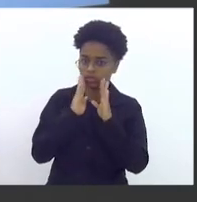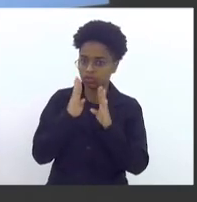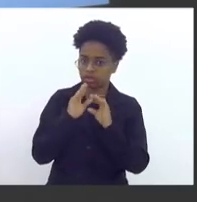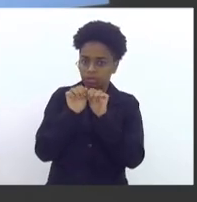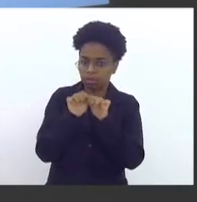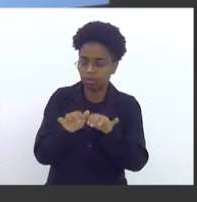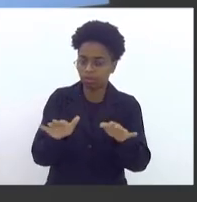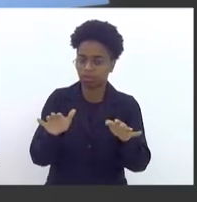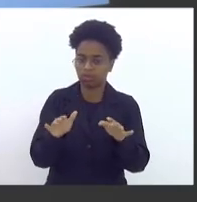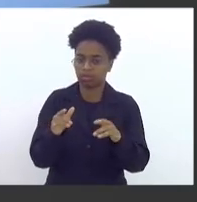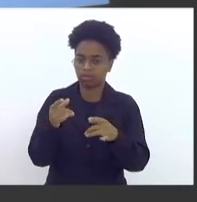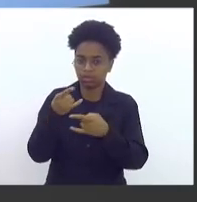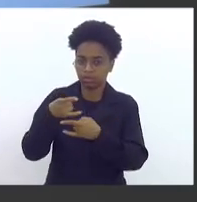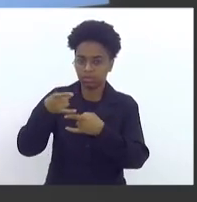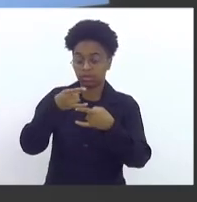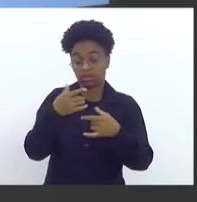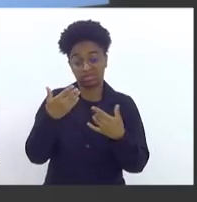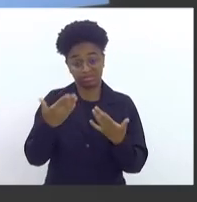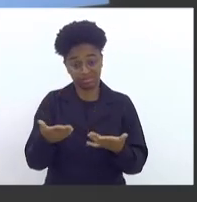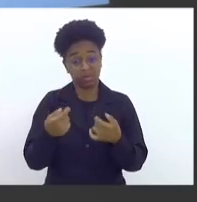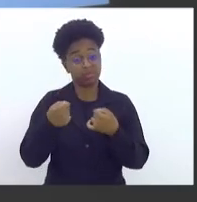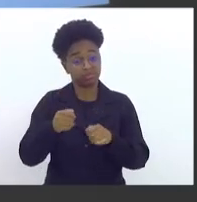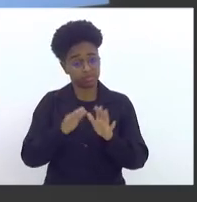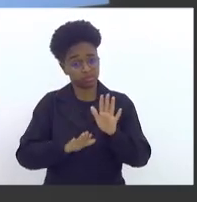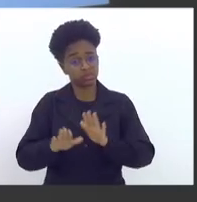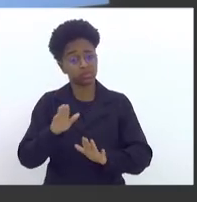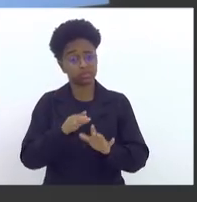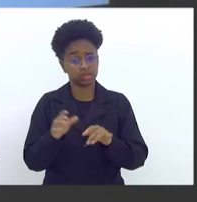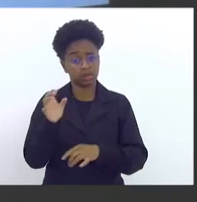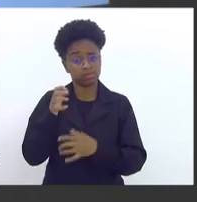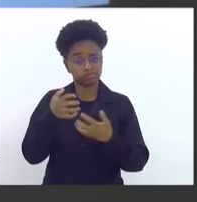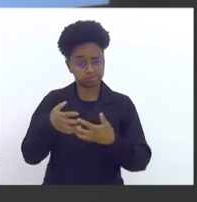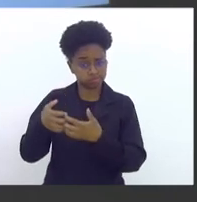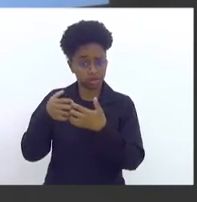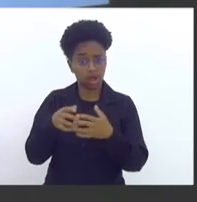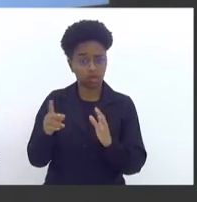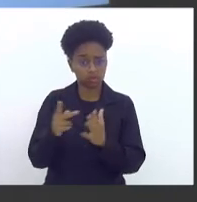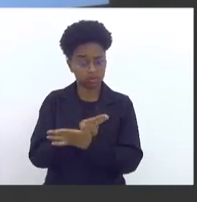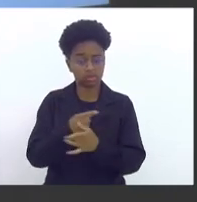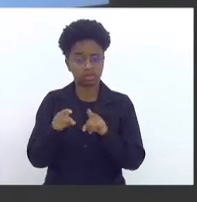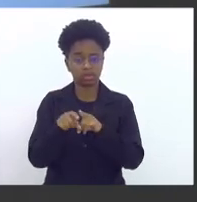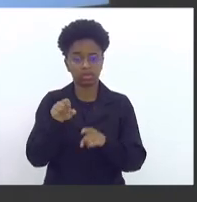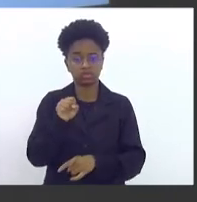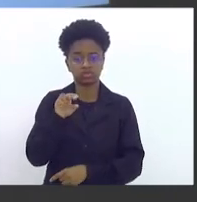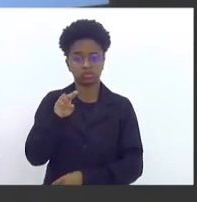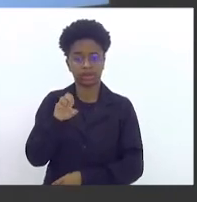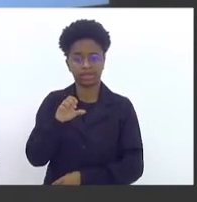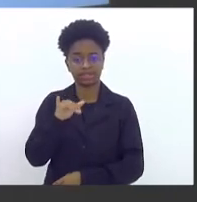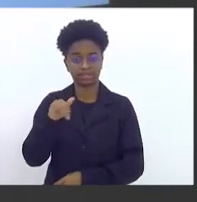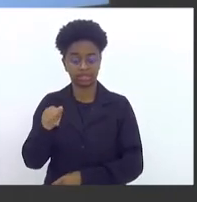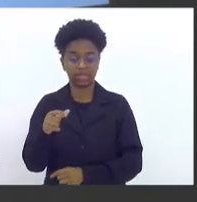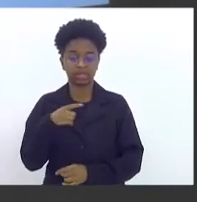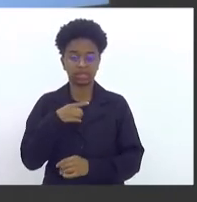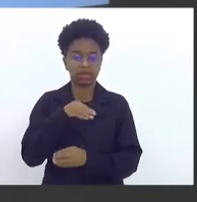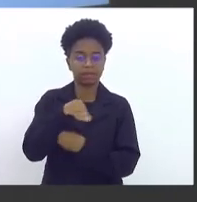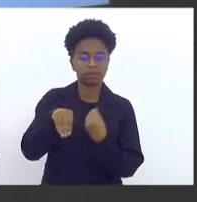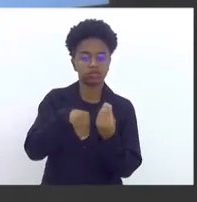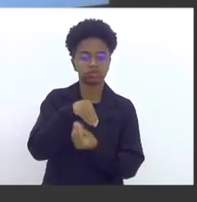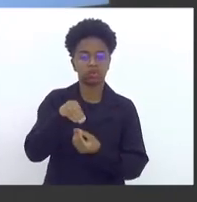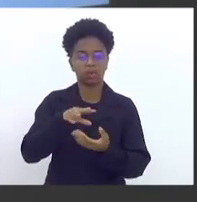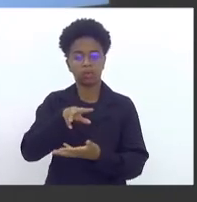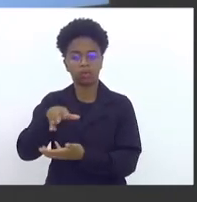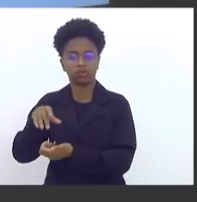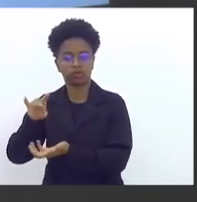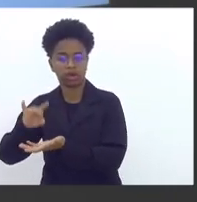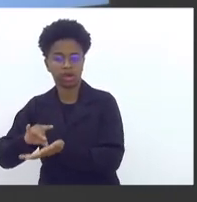Estados Unidos e na Suécia então a gente está cadavindo ver cada vez mais vendo essa mesclagem né do mundo virtual com